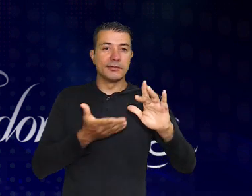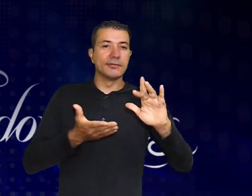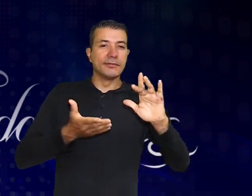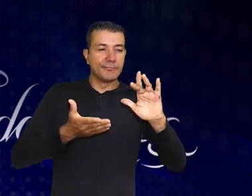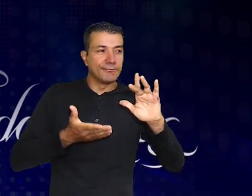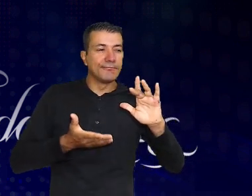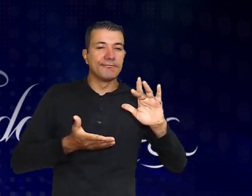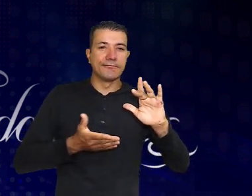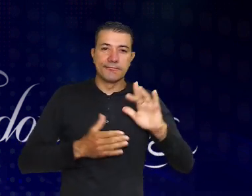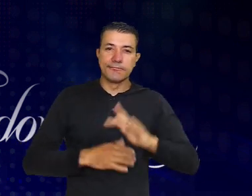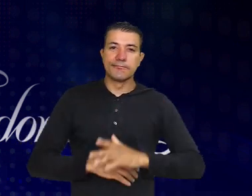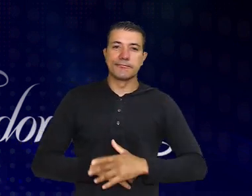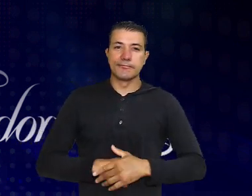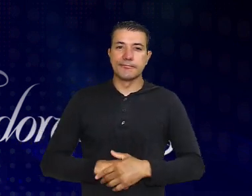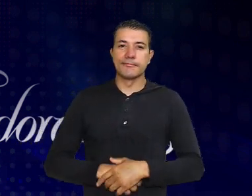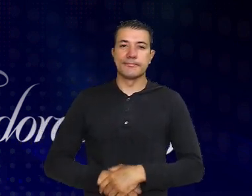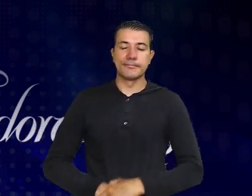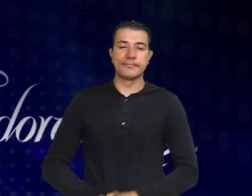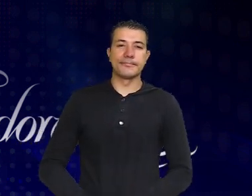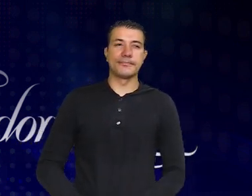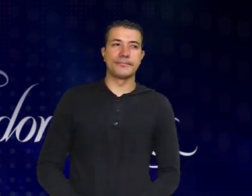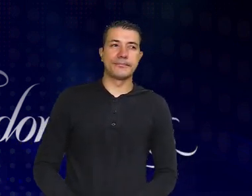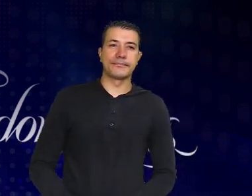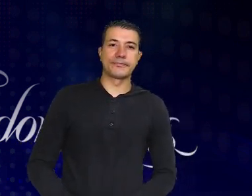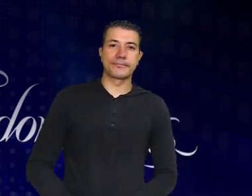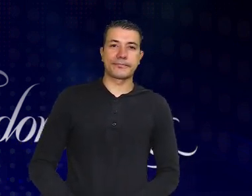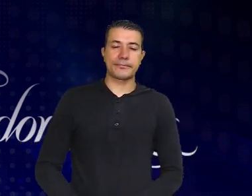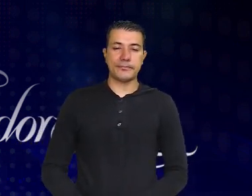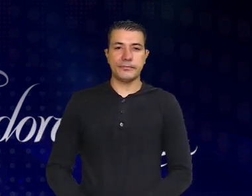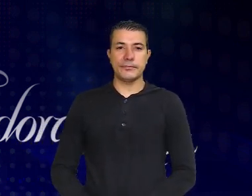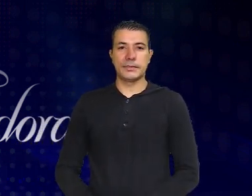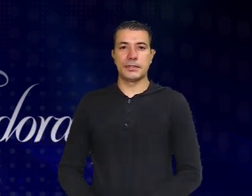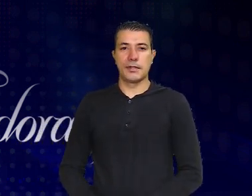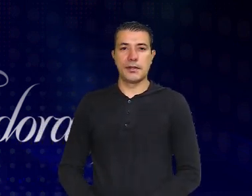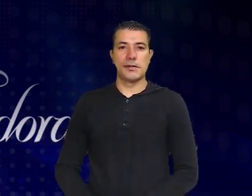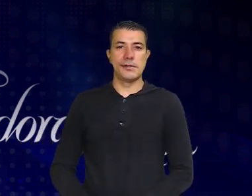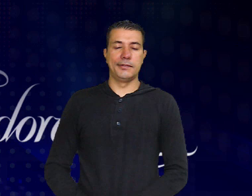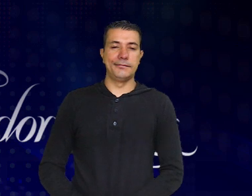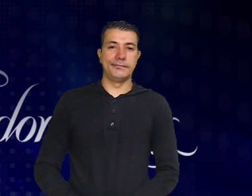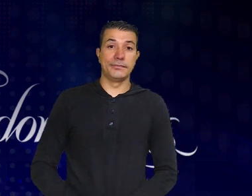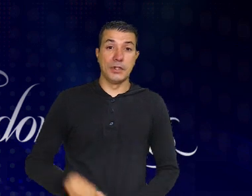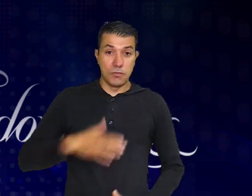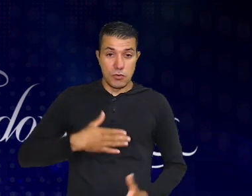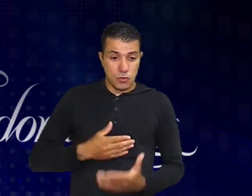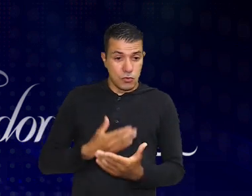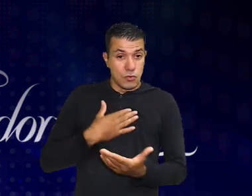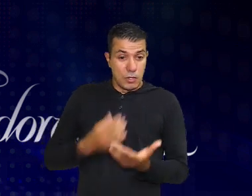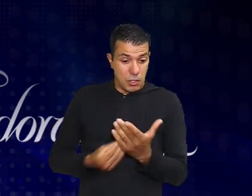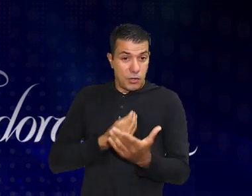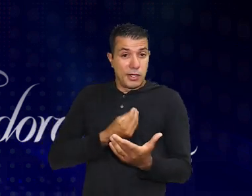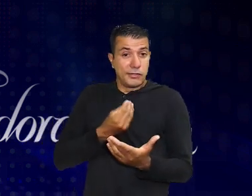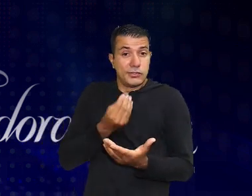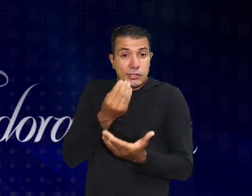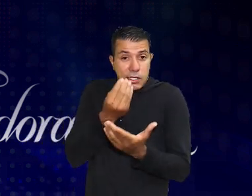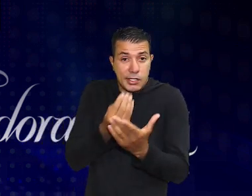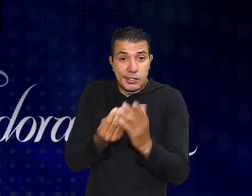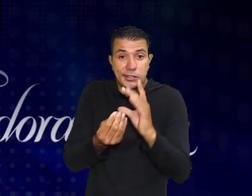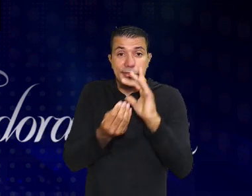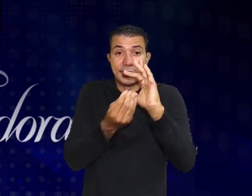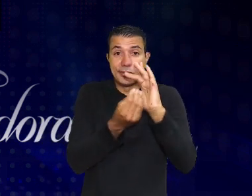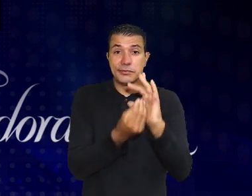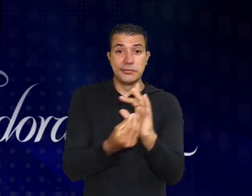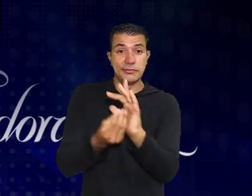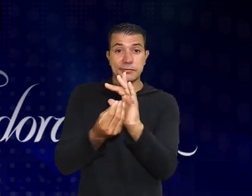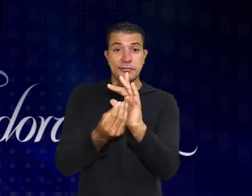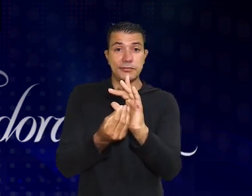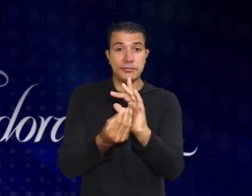vamos em nossa jornada com Cristo Jesus. Vamos colocar as nossas vidas nas mãos do bom pastor. Vamos cantar esta